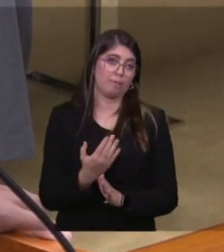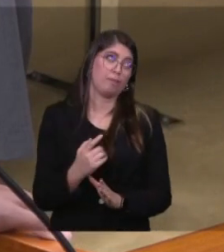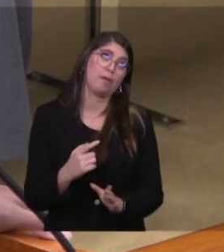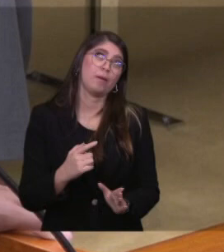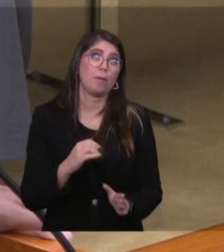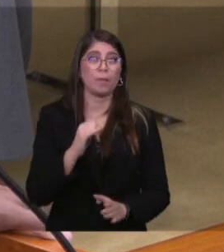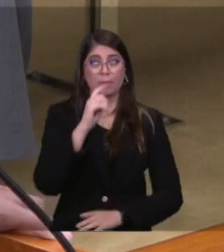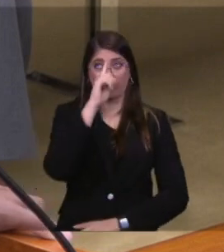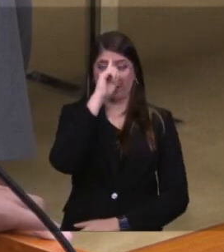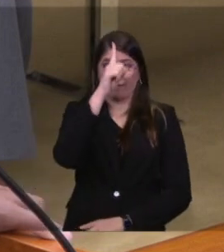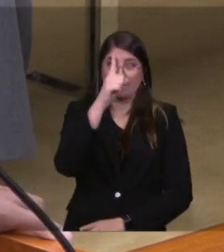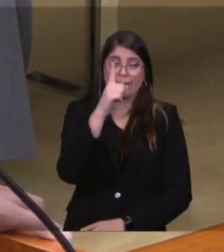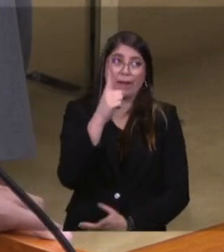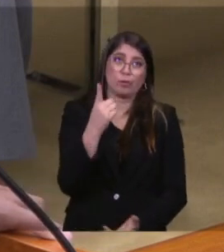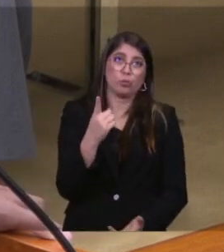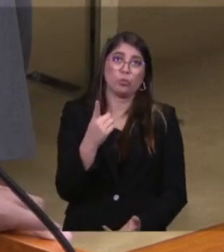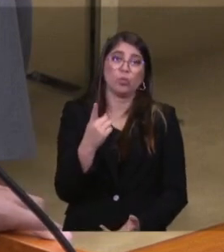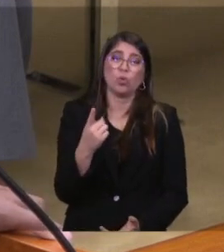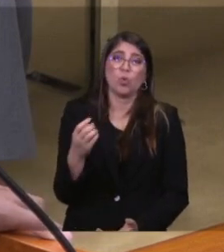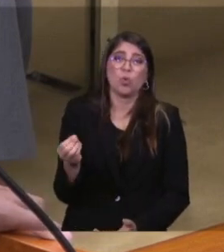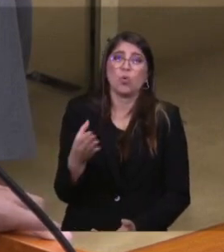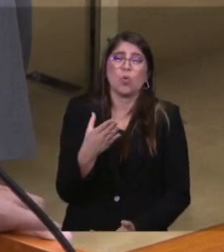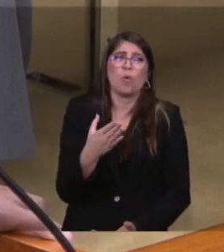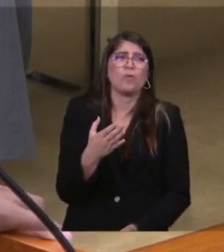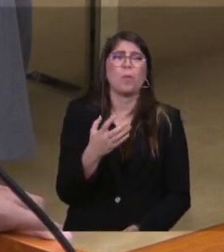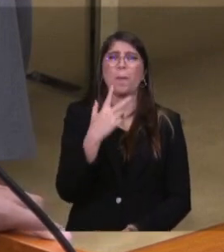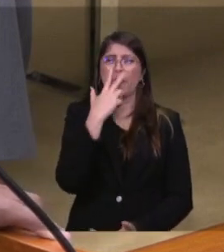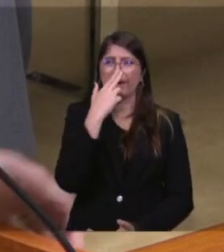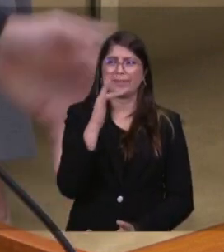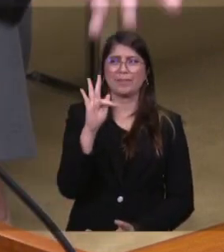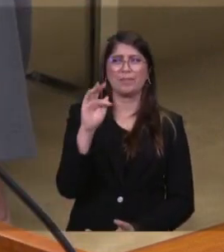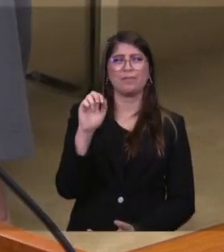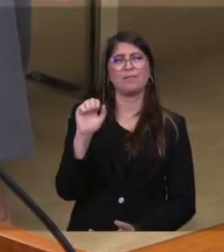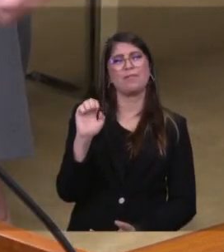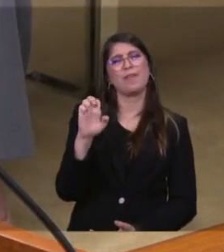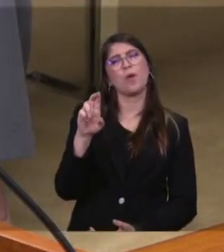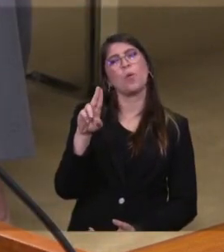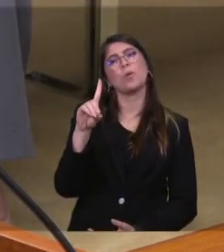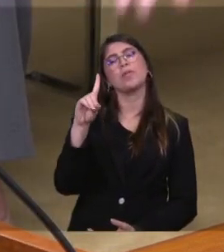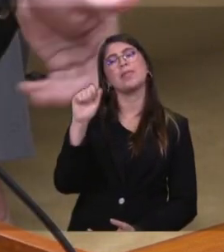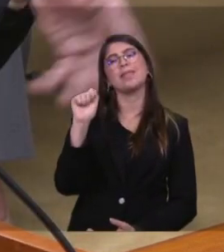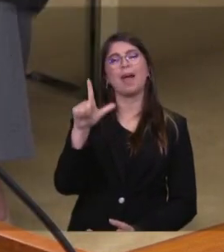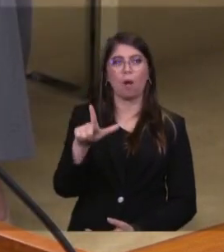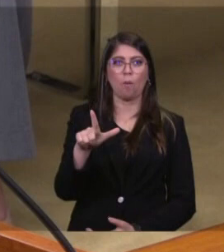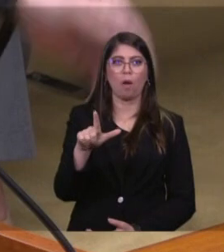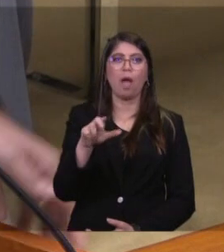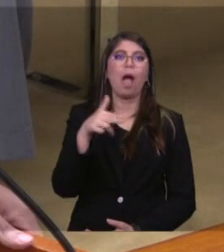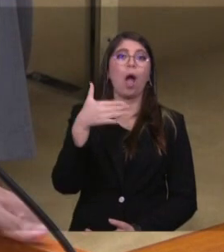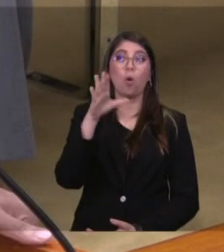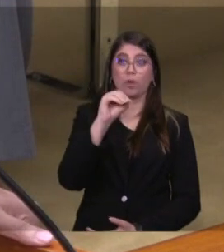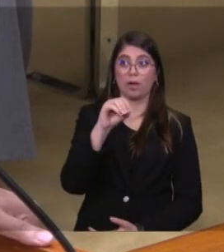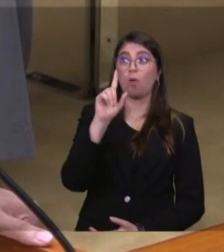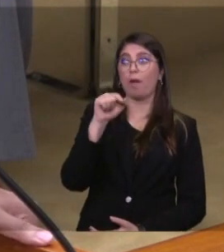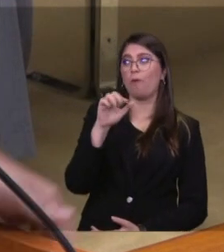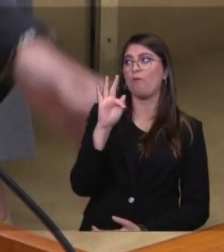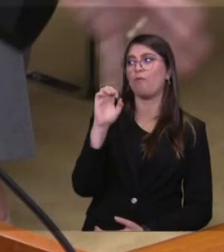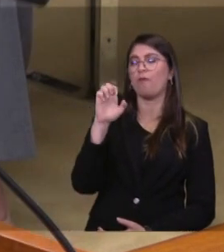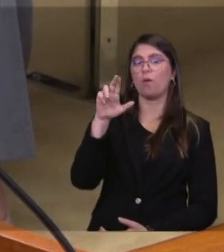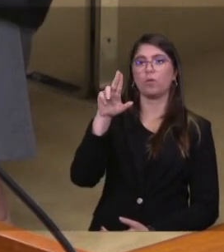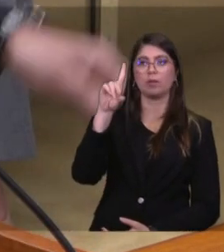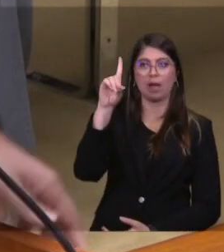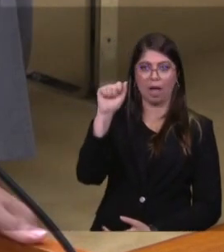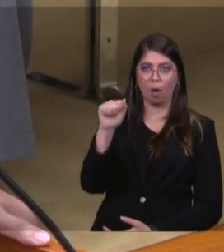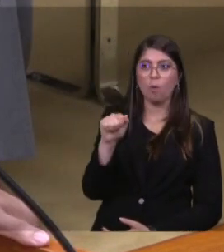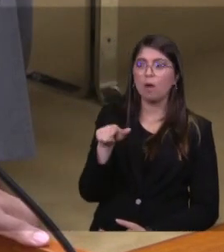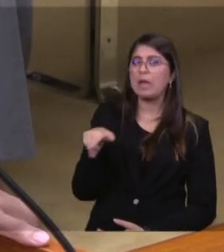inventar um novo regime federativo, uma federação feudal, em que a União é o senhor feudal dos entes federados, que são